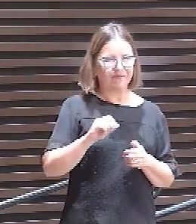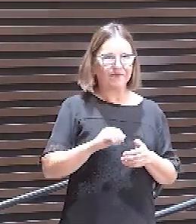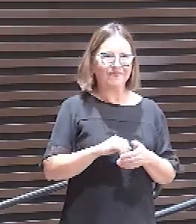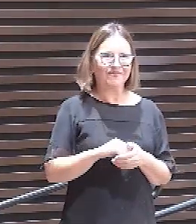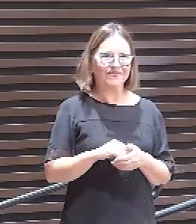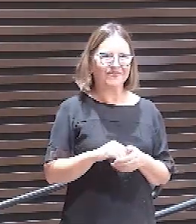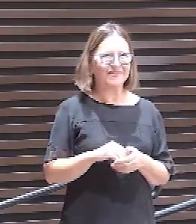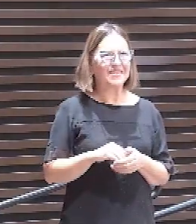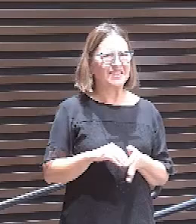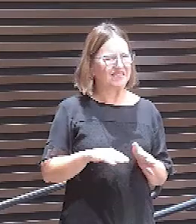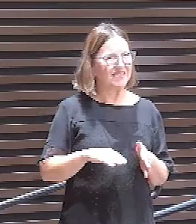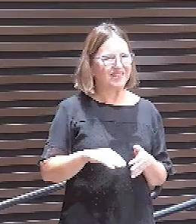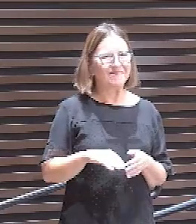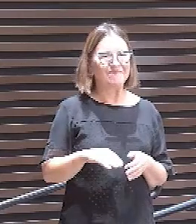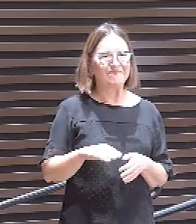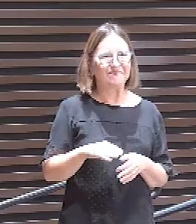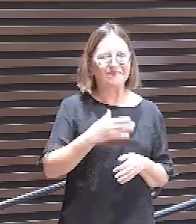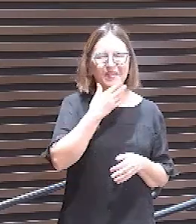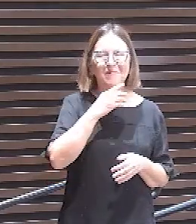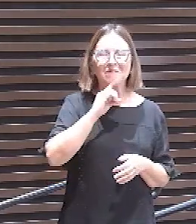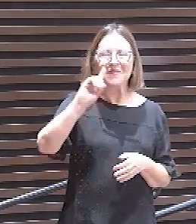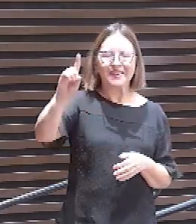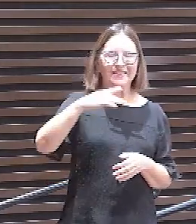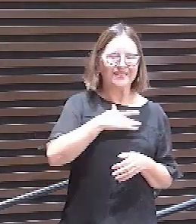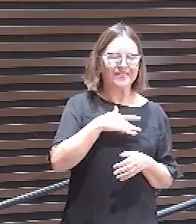Pai, tem misericórdia de nós.